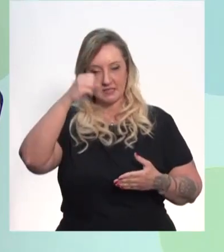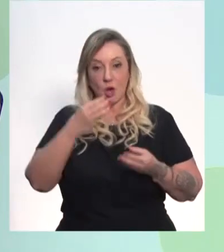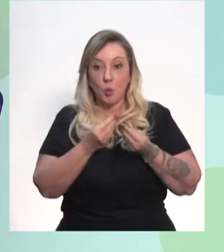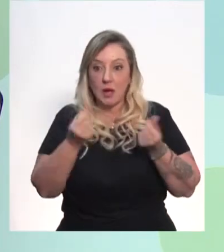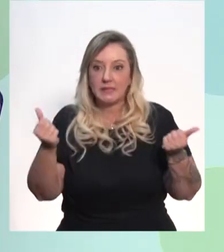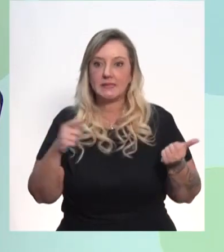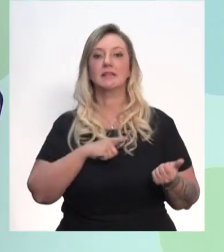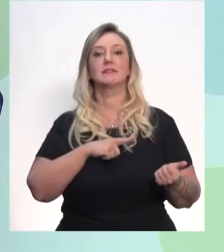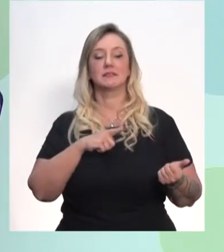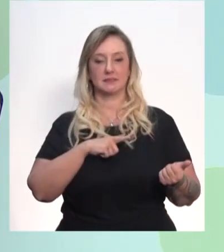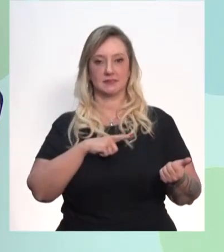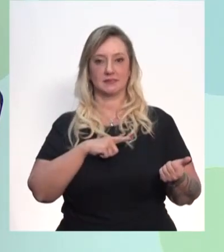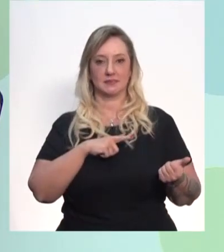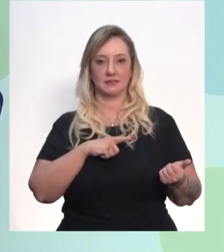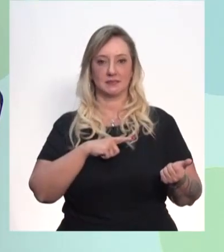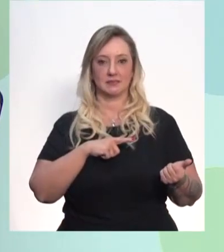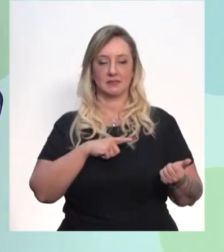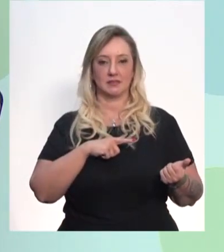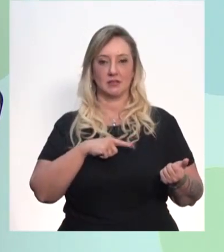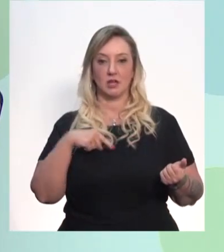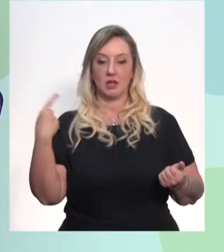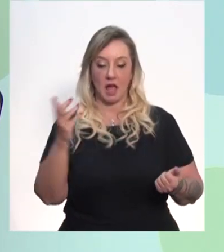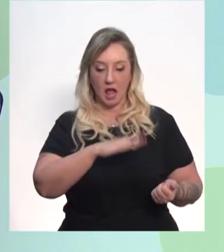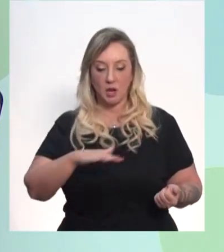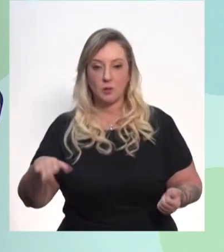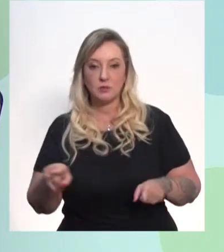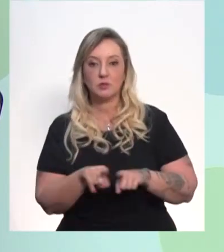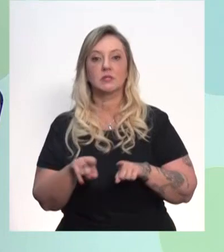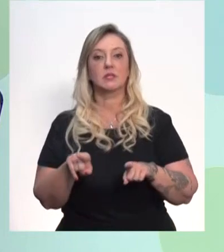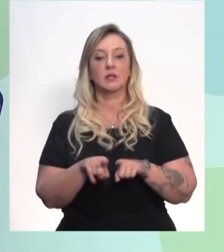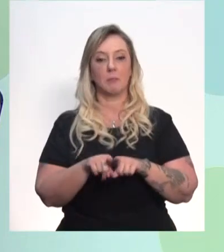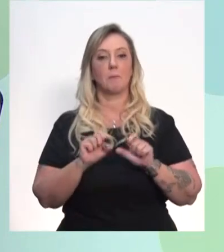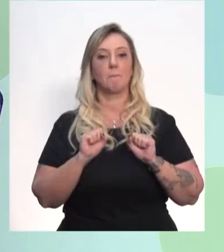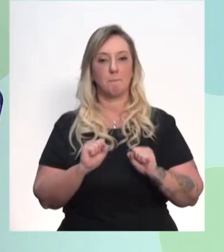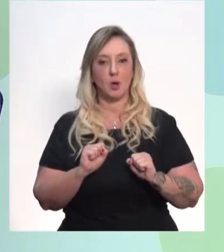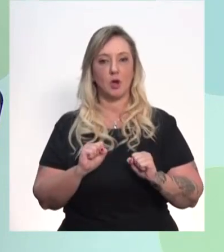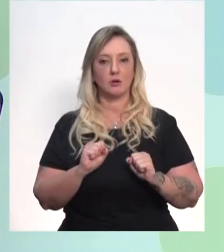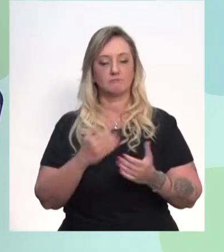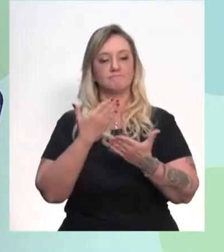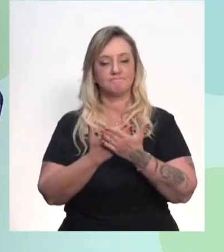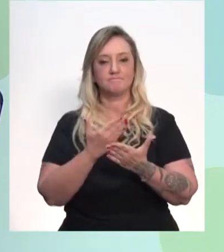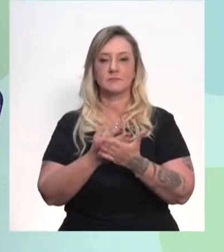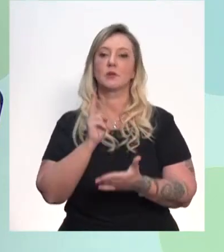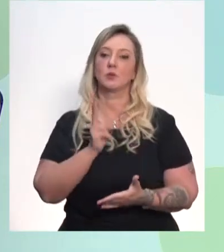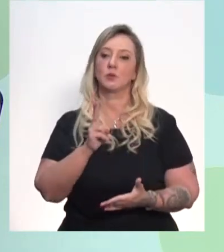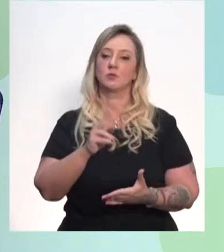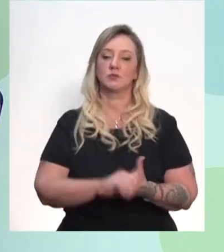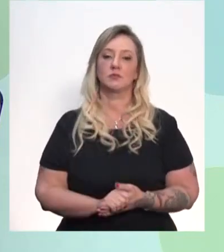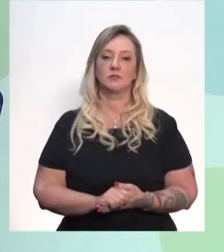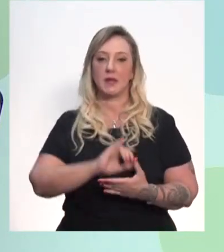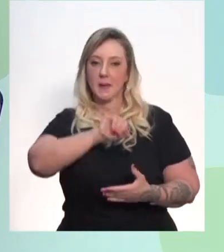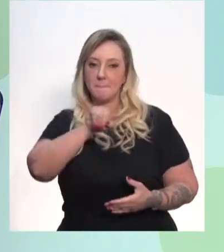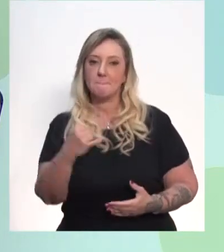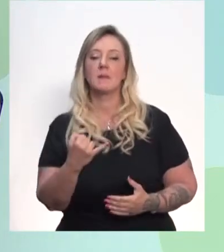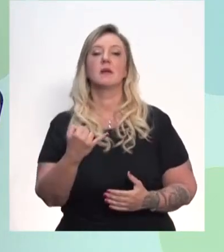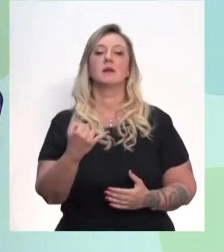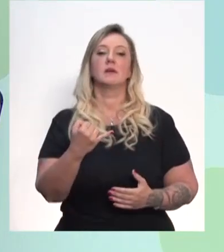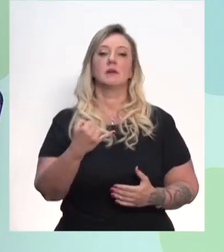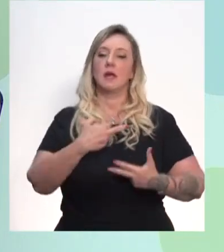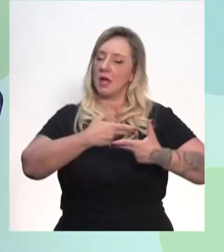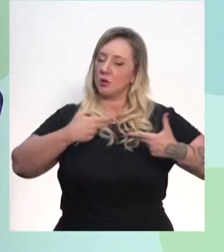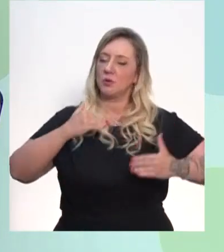questionário. Ontem eu mencionei, né, e eu acho que é bacana a gente estar passando isso para vocês também, tá? Então, o questionário do